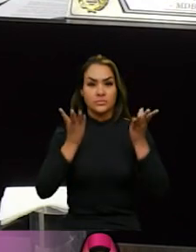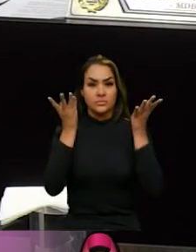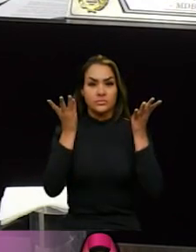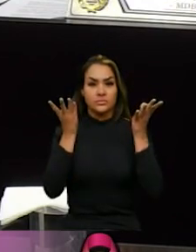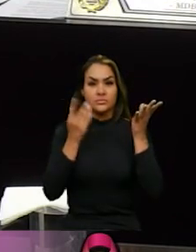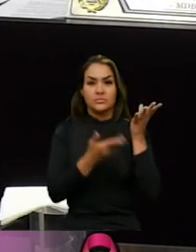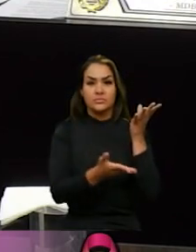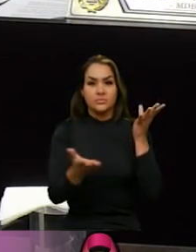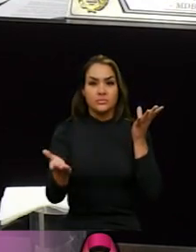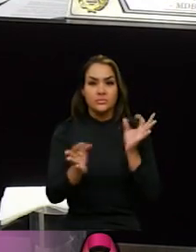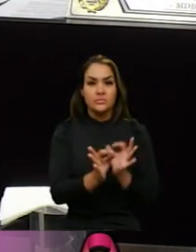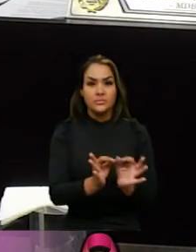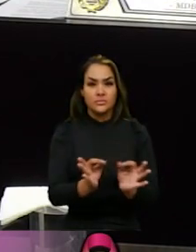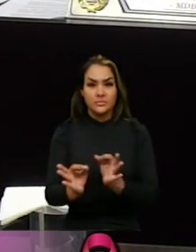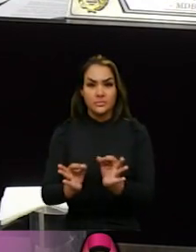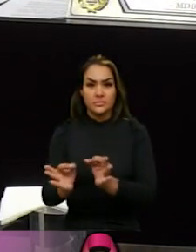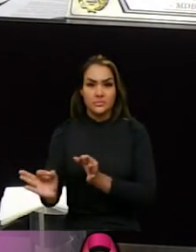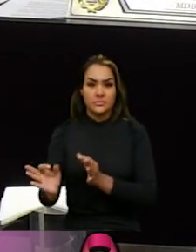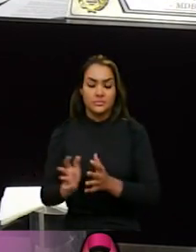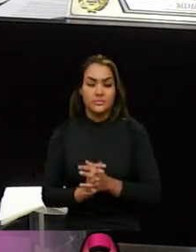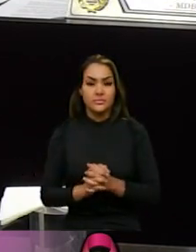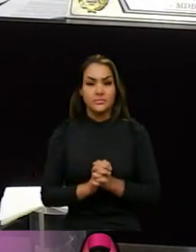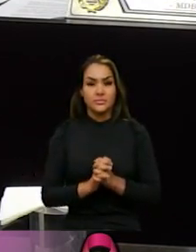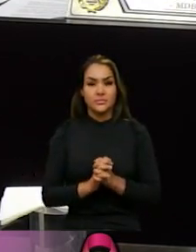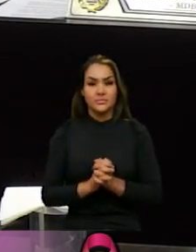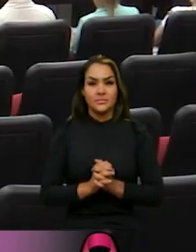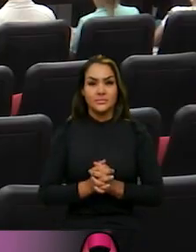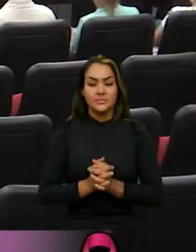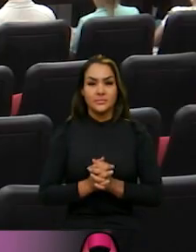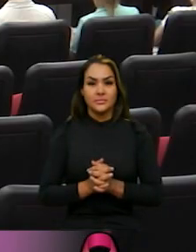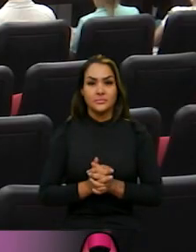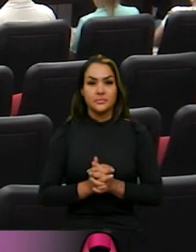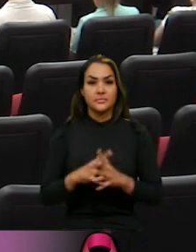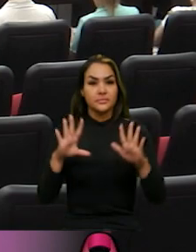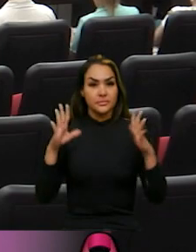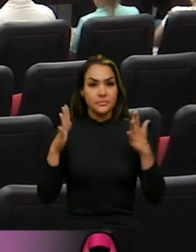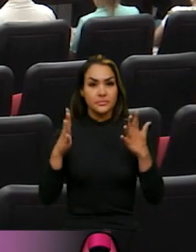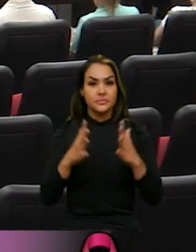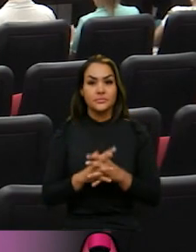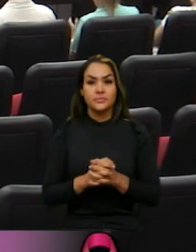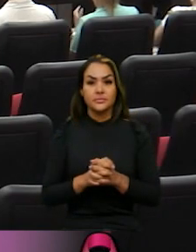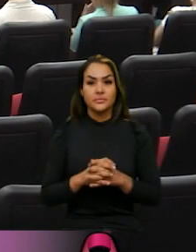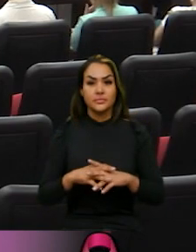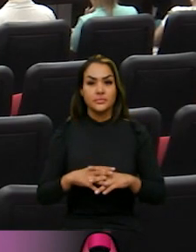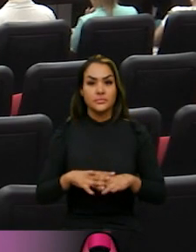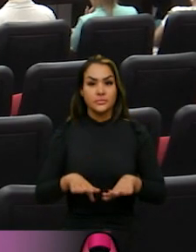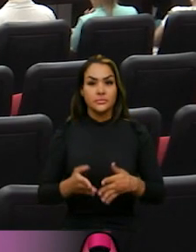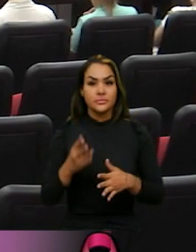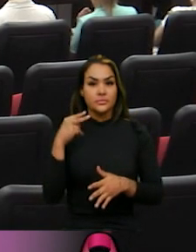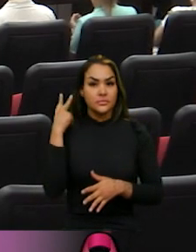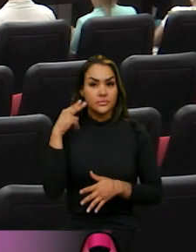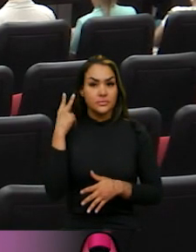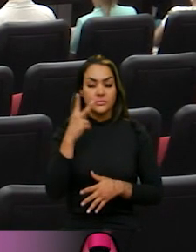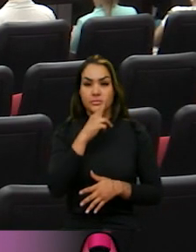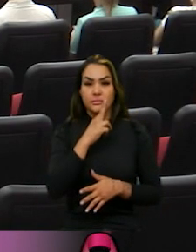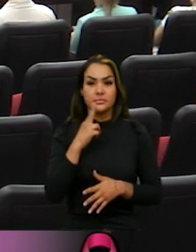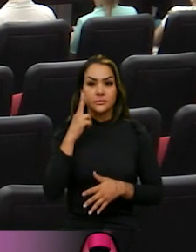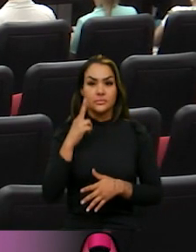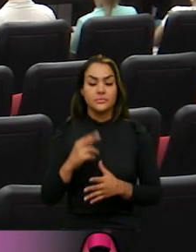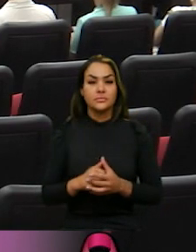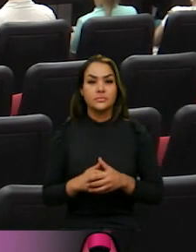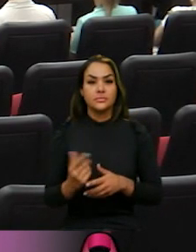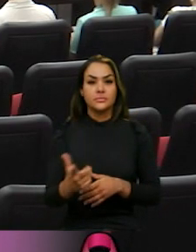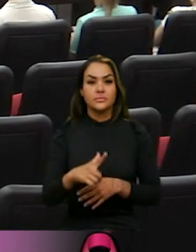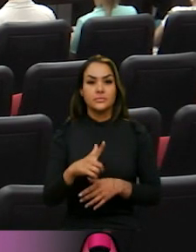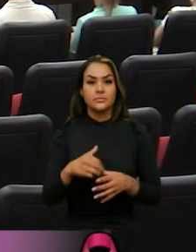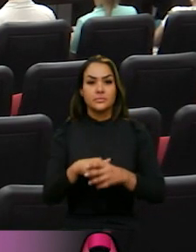organizar a bem comum das pessoas. Parabéns. Com a palavra, a vereadora Regininha. Mais uma